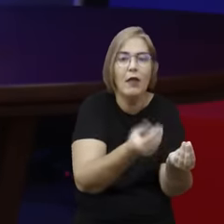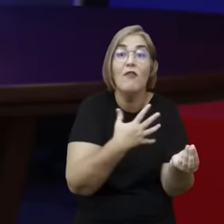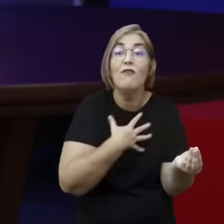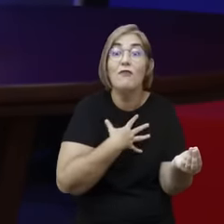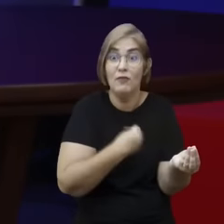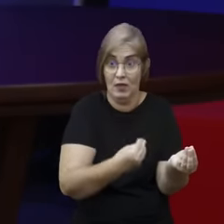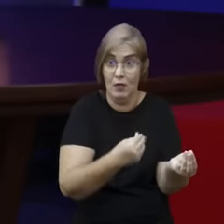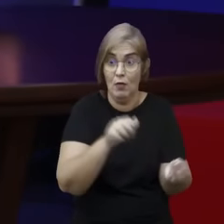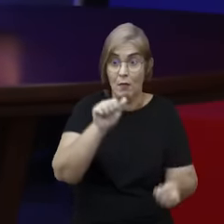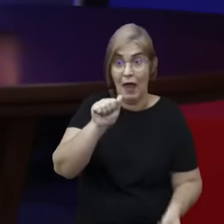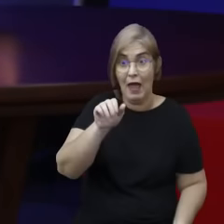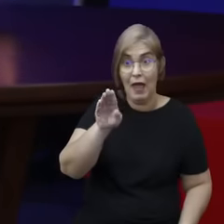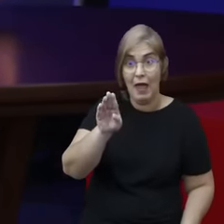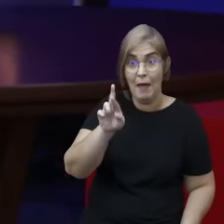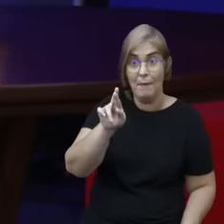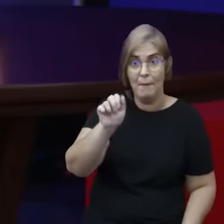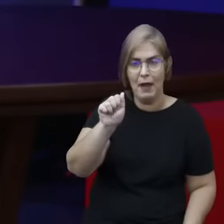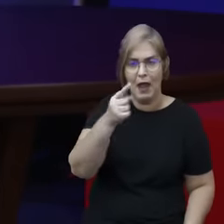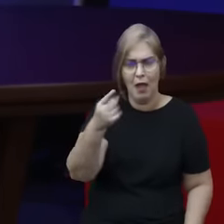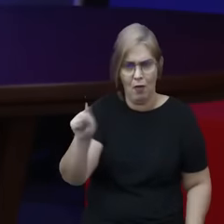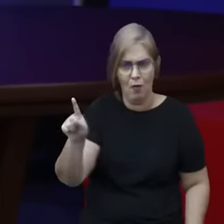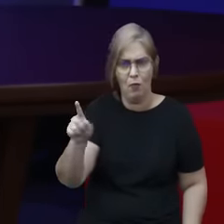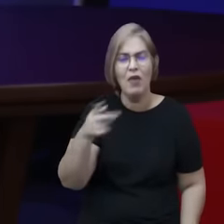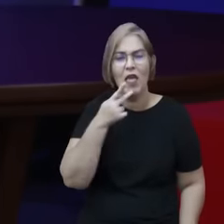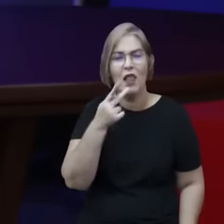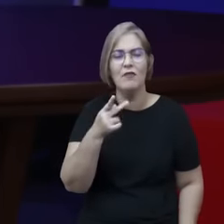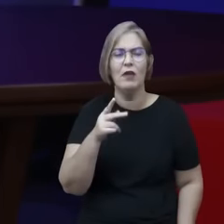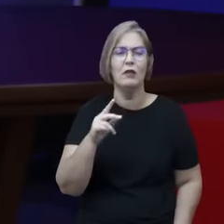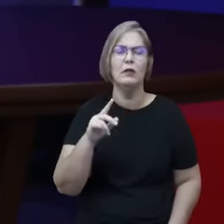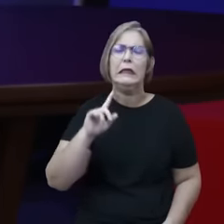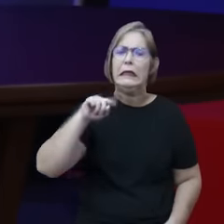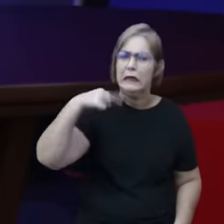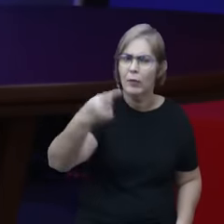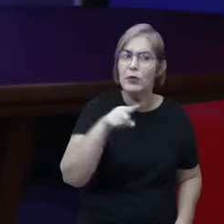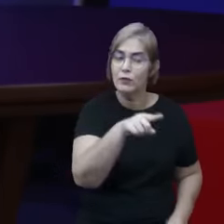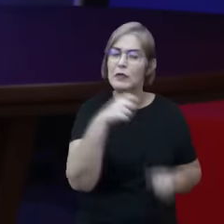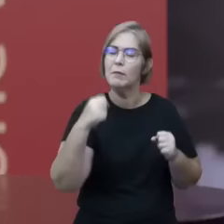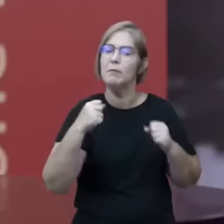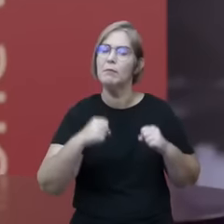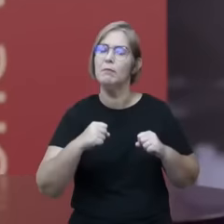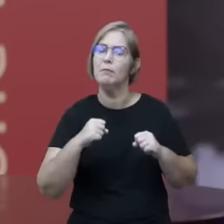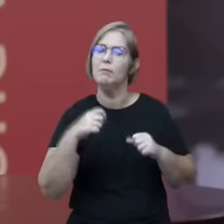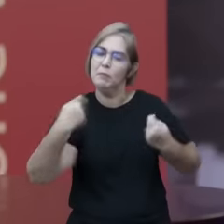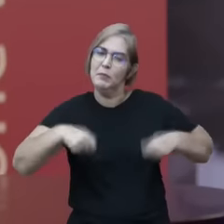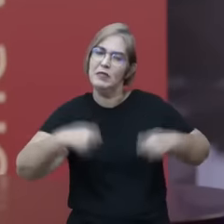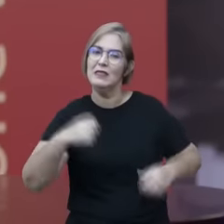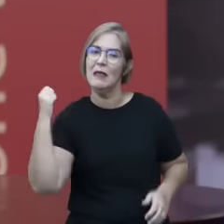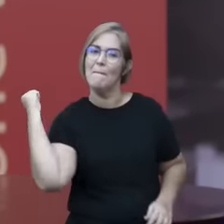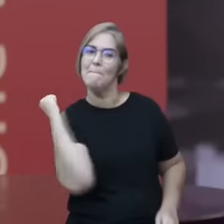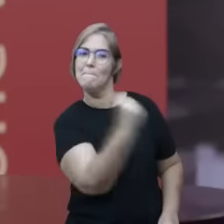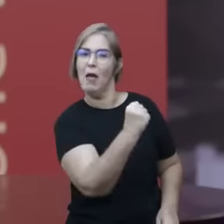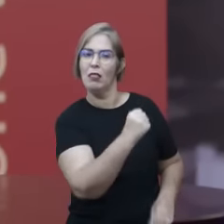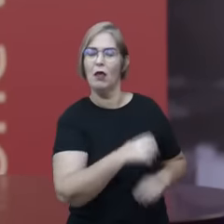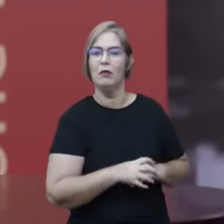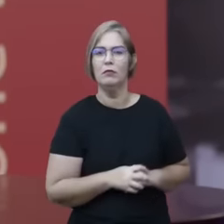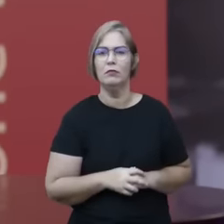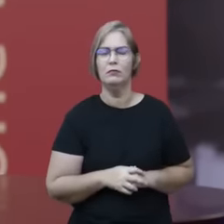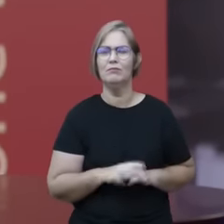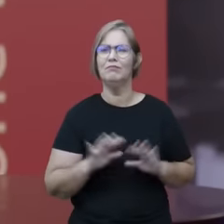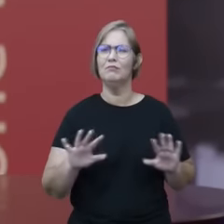que sacrifique o seu filho Isaque, não é? Muito bem. Abraão,